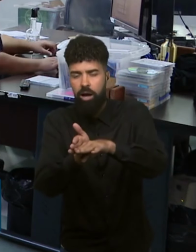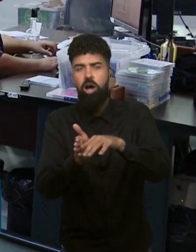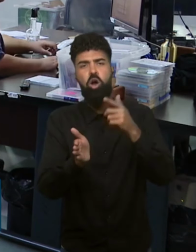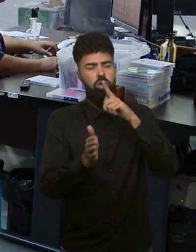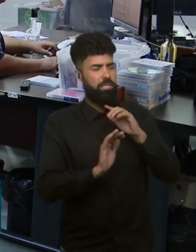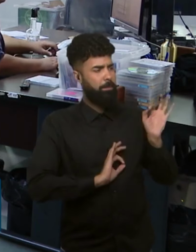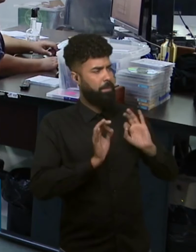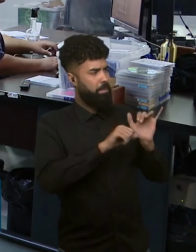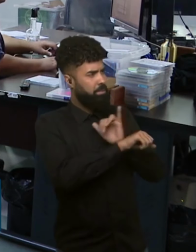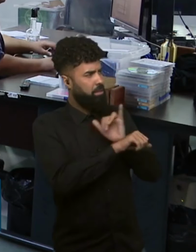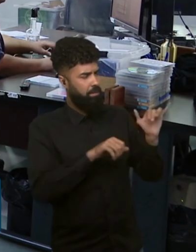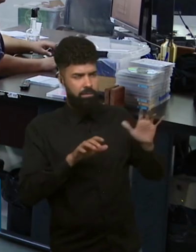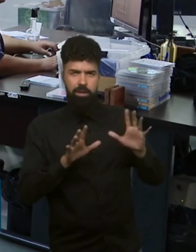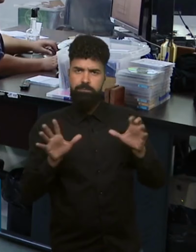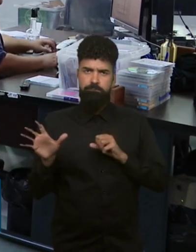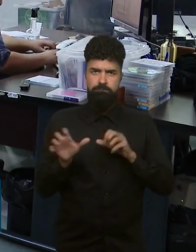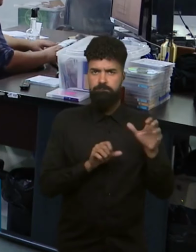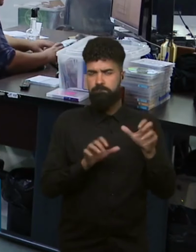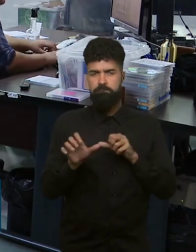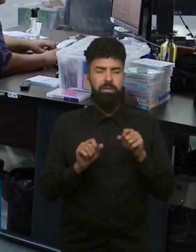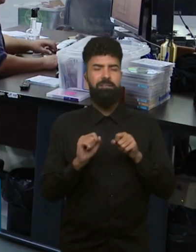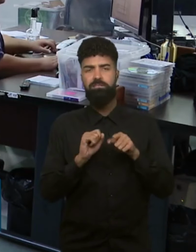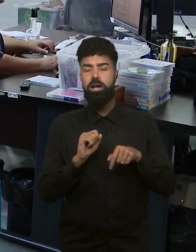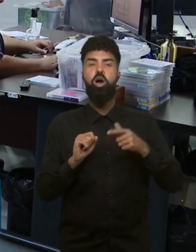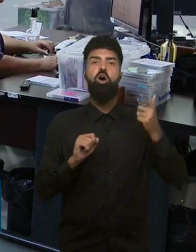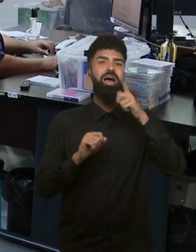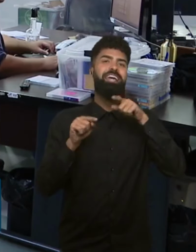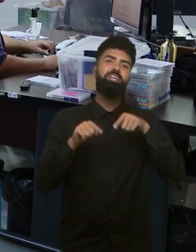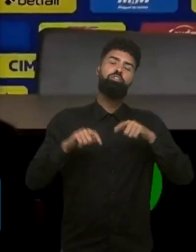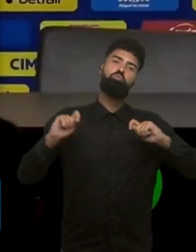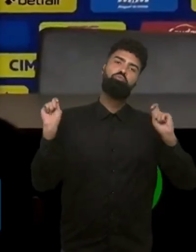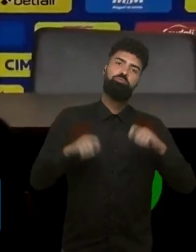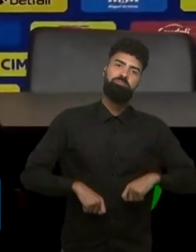os recursos possíveis para que isso seja